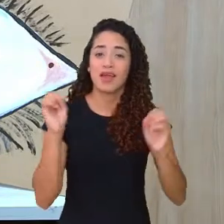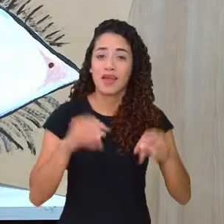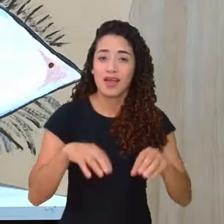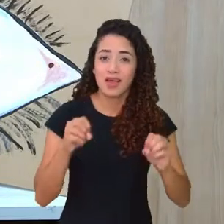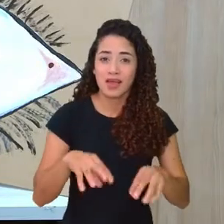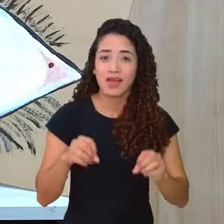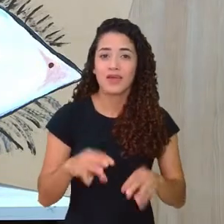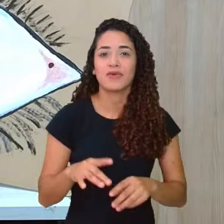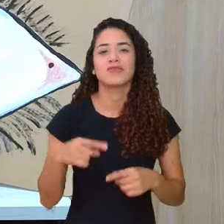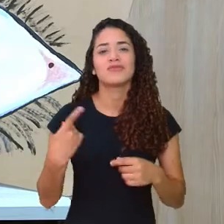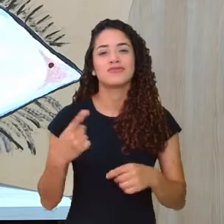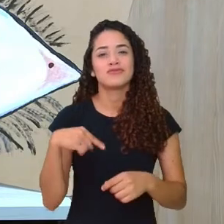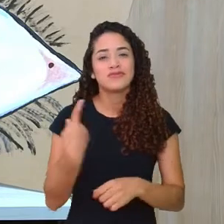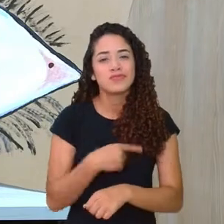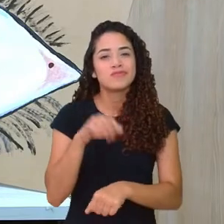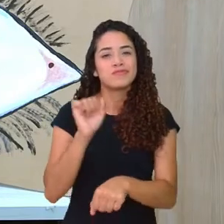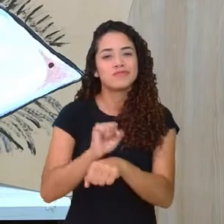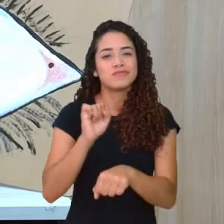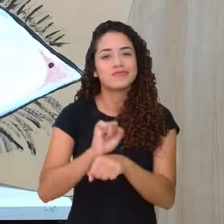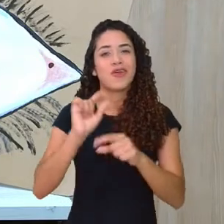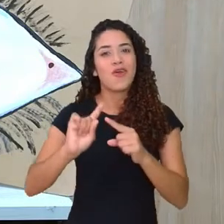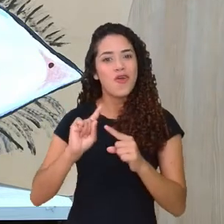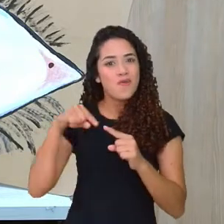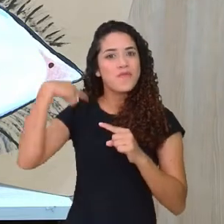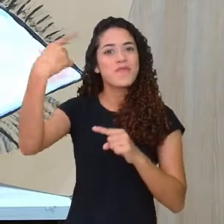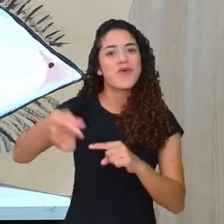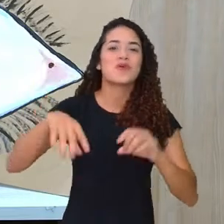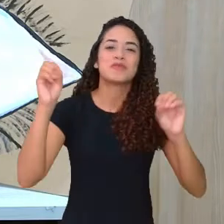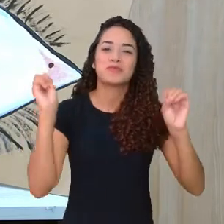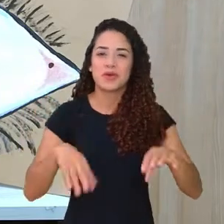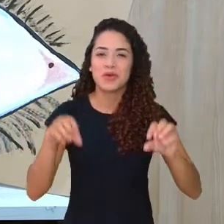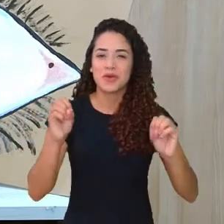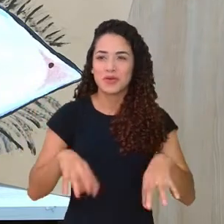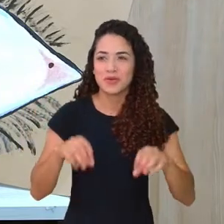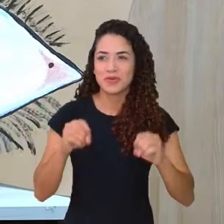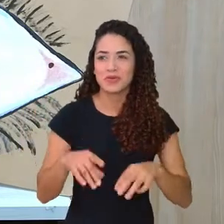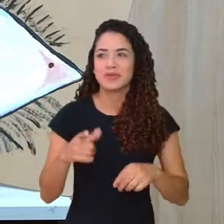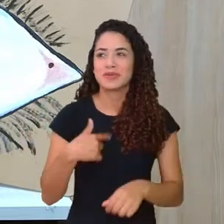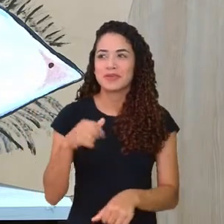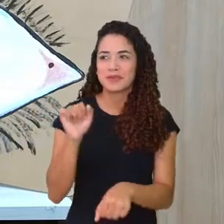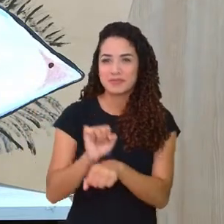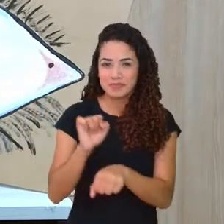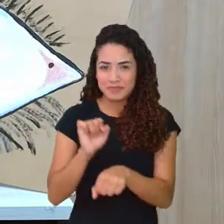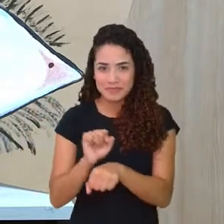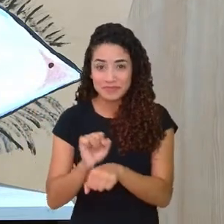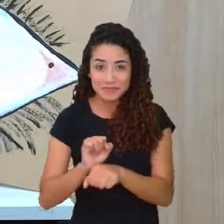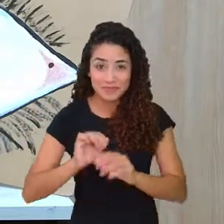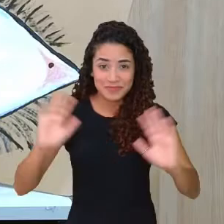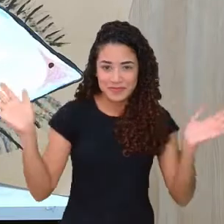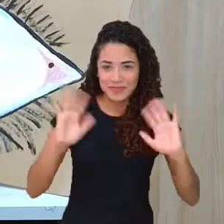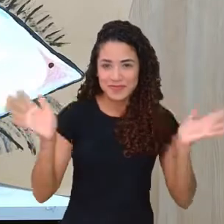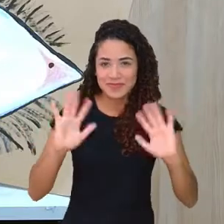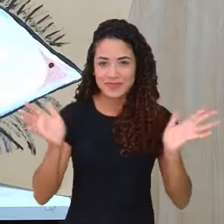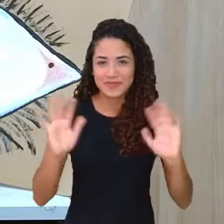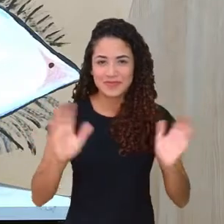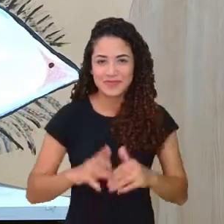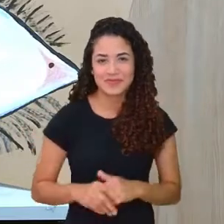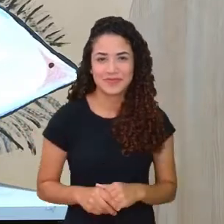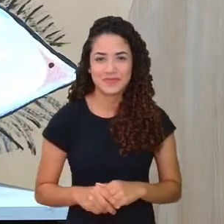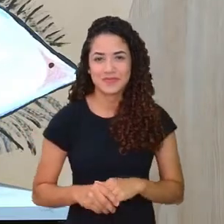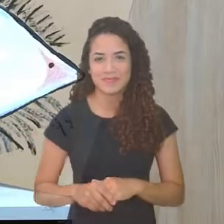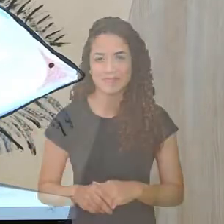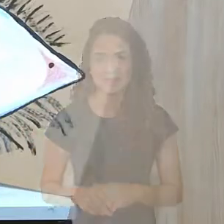e aguardamos vocês na próxima aula. Então, conto com vocês na próxima aula. Tchau, tchau, pessoal.